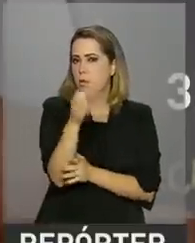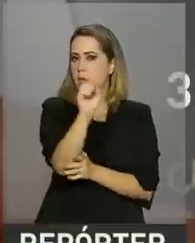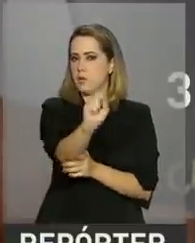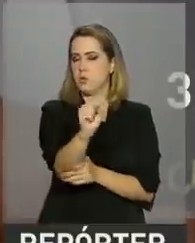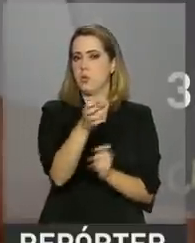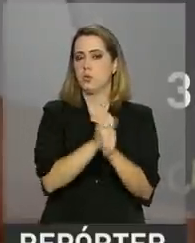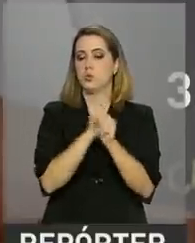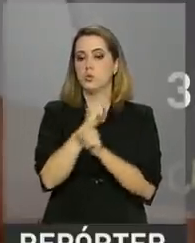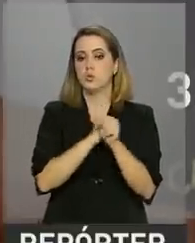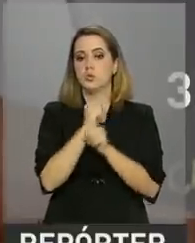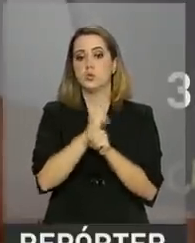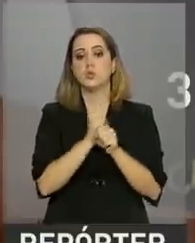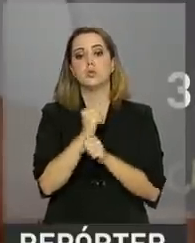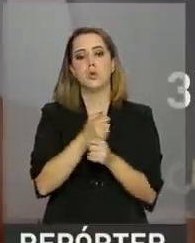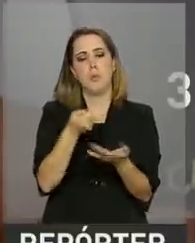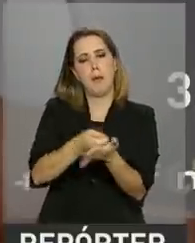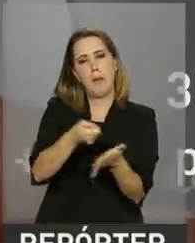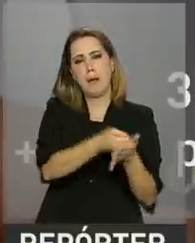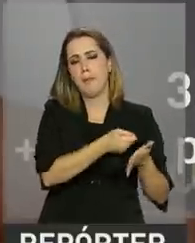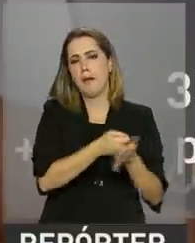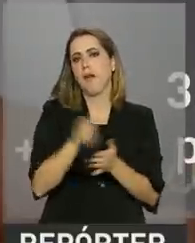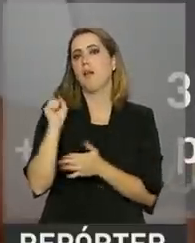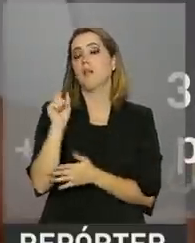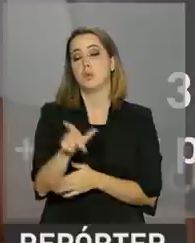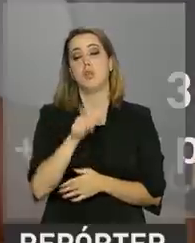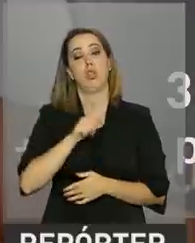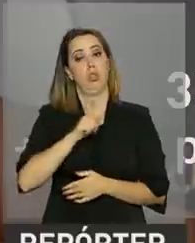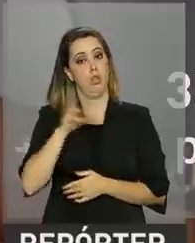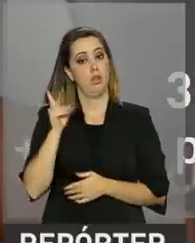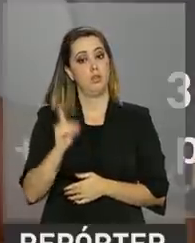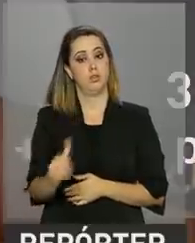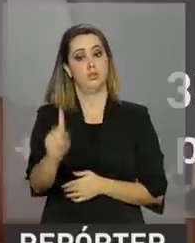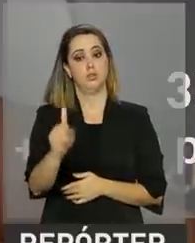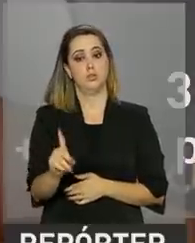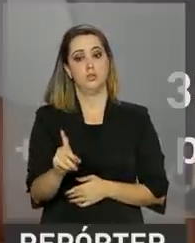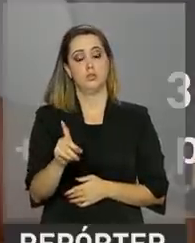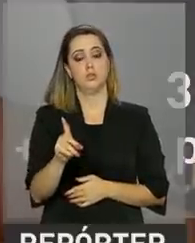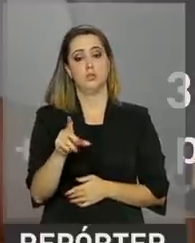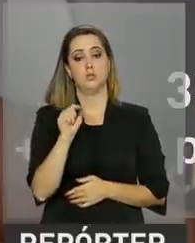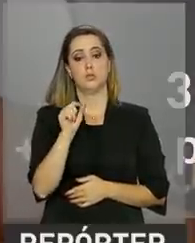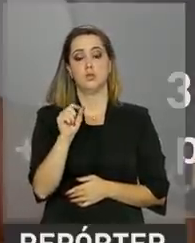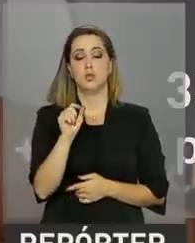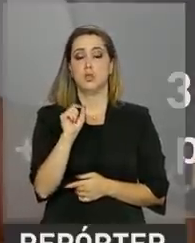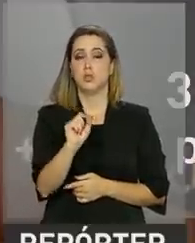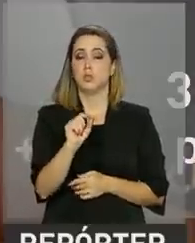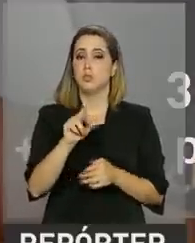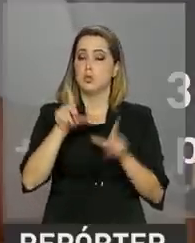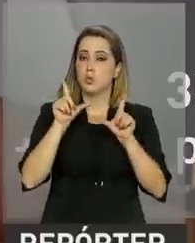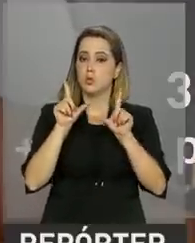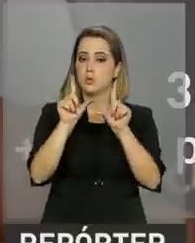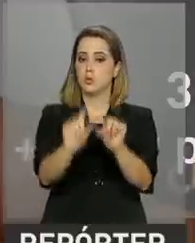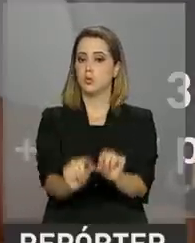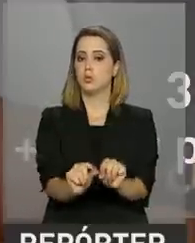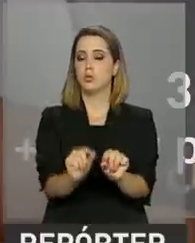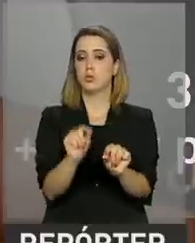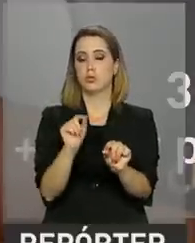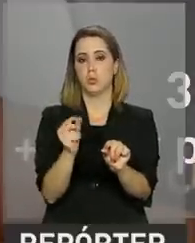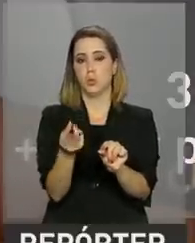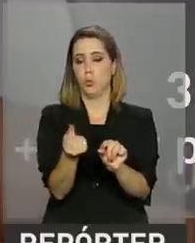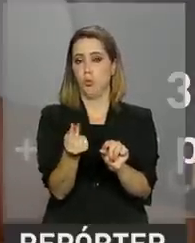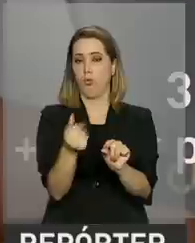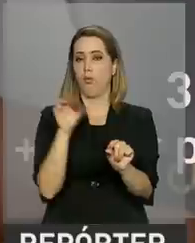para a Previdência por 35 anos tem direito à aposentadoria com fator previdenciário, que reduz o benefício